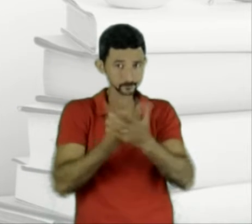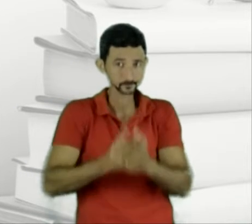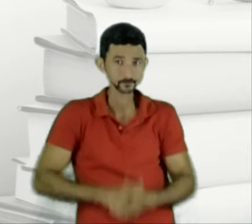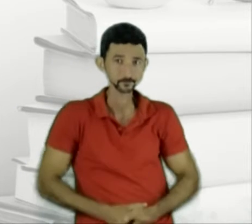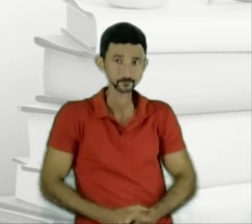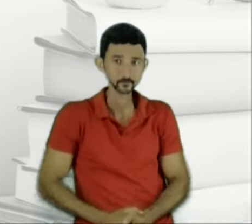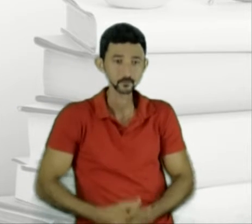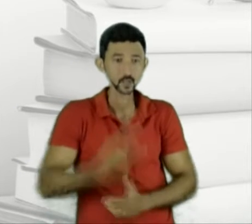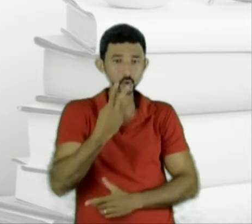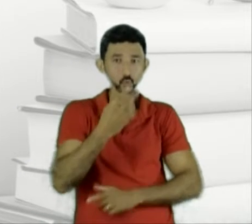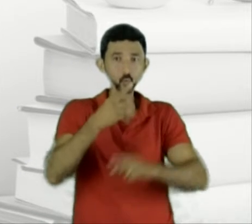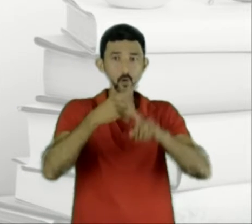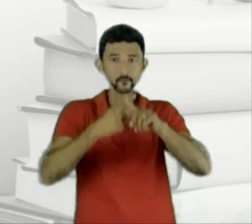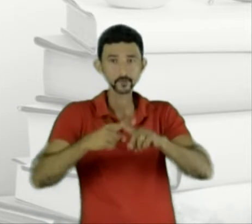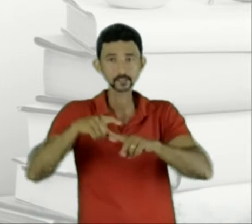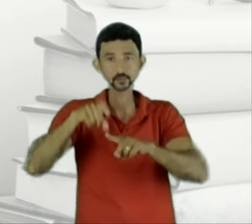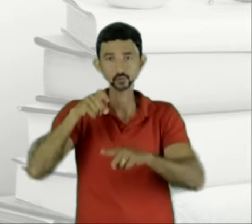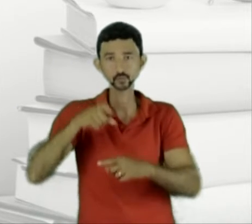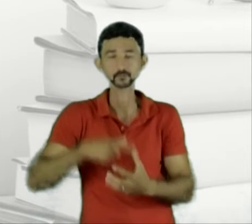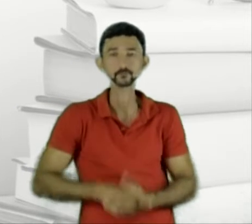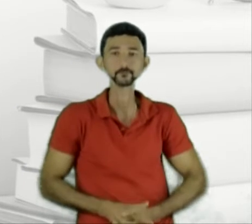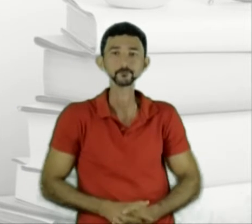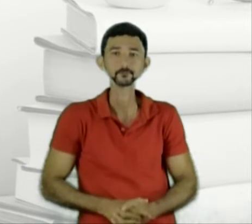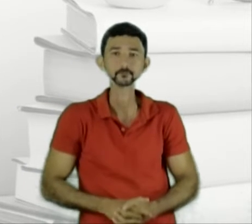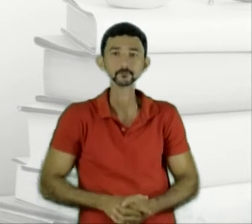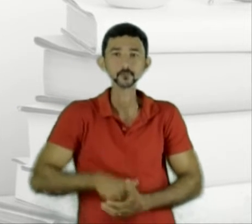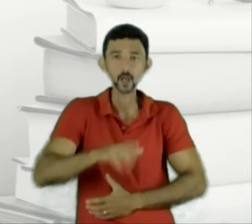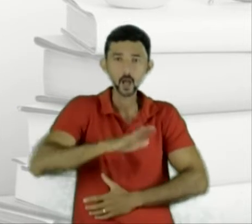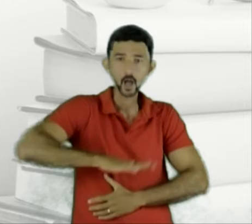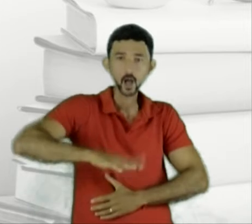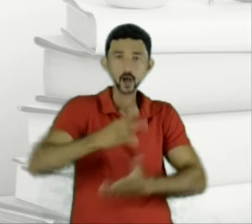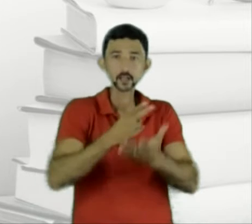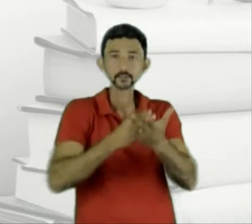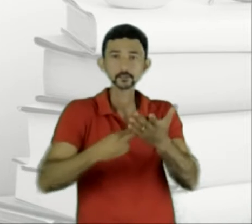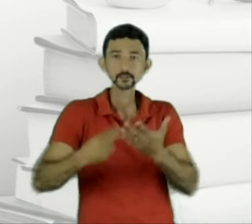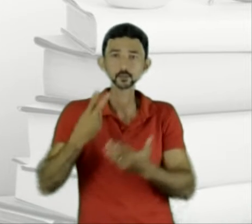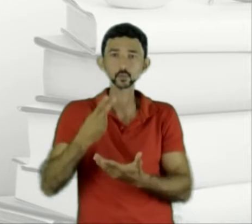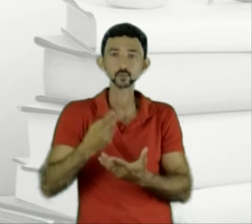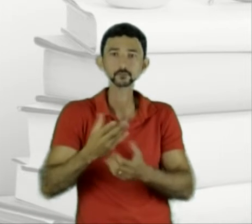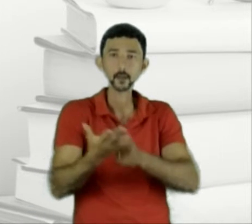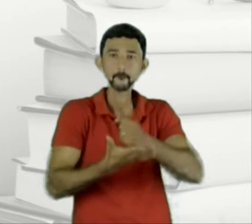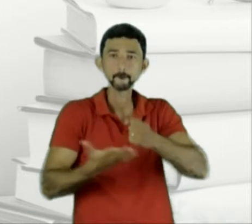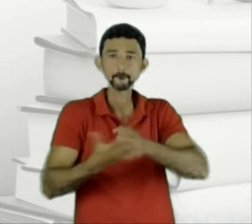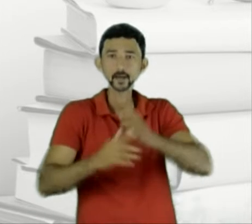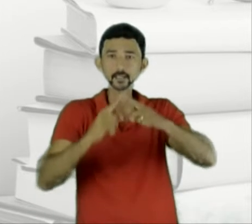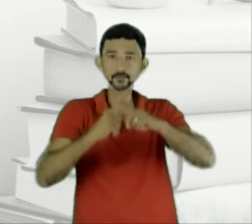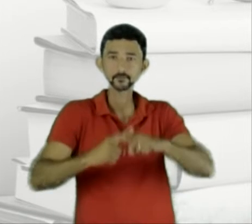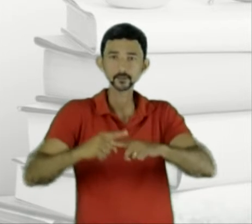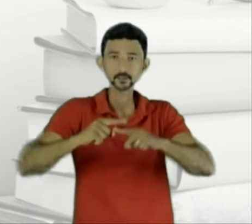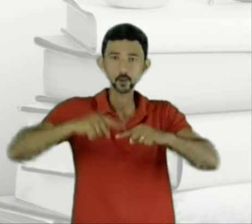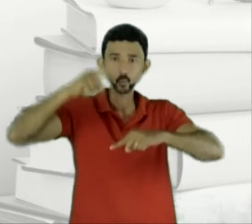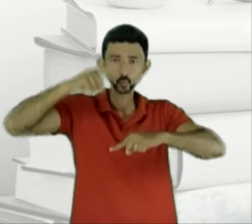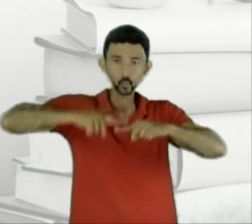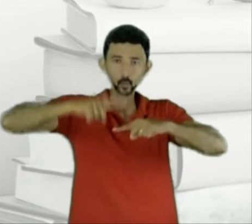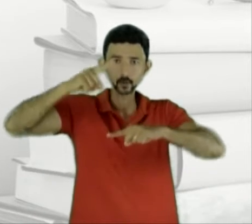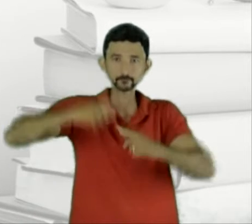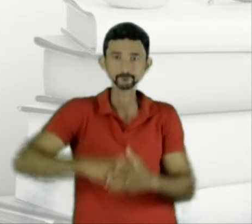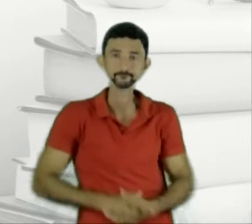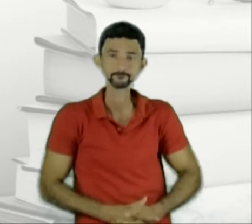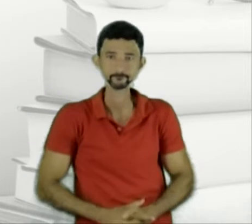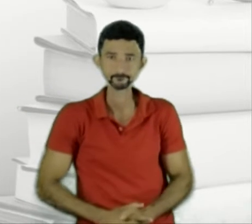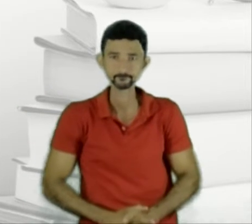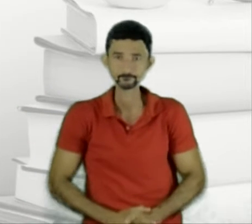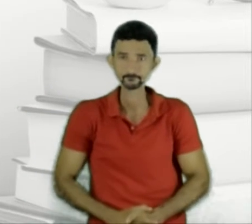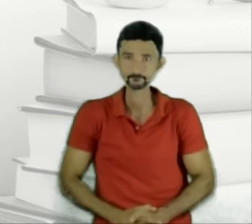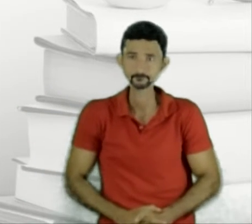ficar 2 vezes x, certo? A área da figura 2, que é base vezes altura, a área de uma região retangular, é 3